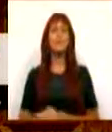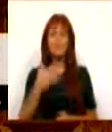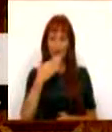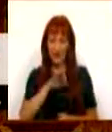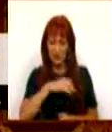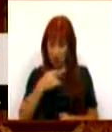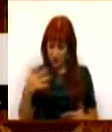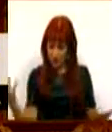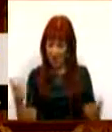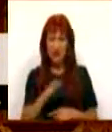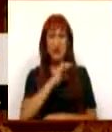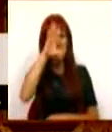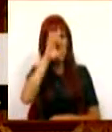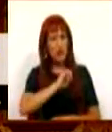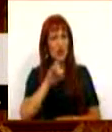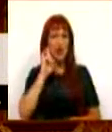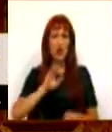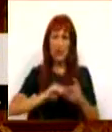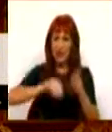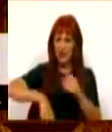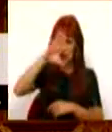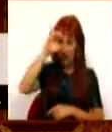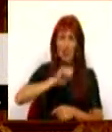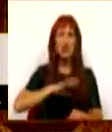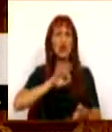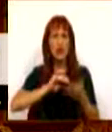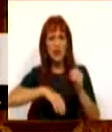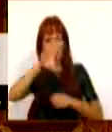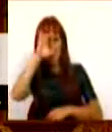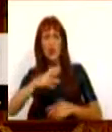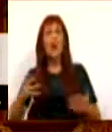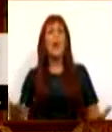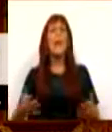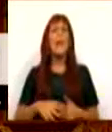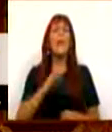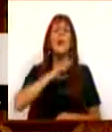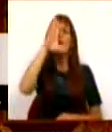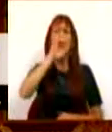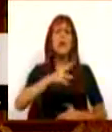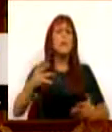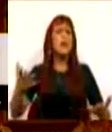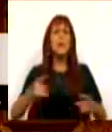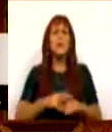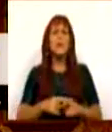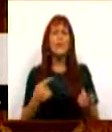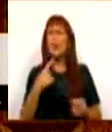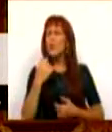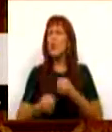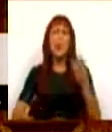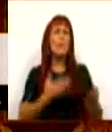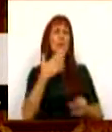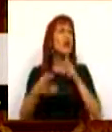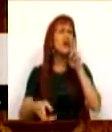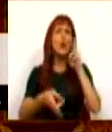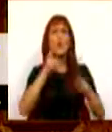Muito obrigado, Sr. Presidente, Sr. Ministro, Sras. Secretárias de Estado, Sr. Secretário de Estado. Sr. Ministro, com tantos pedidos de desculpa,